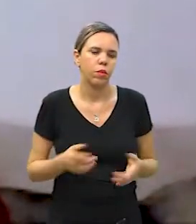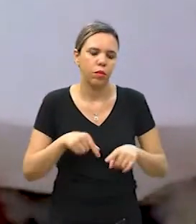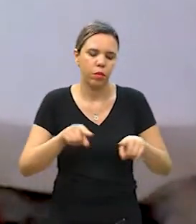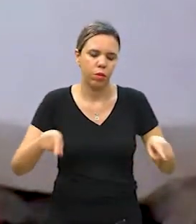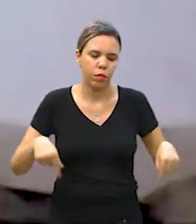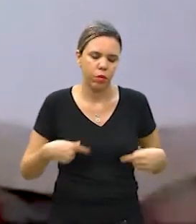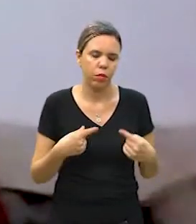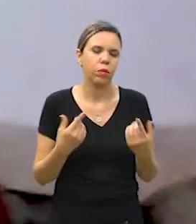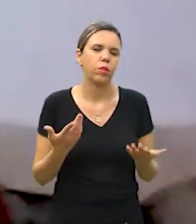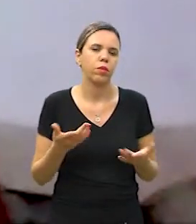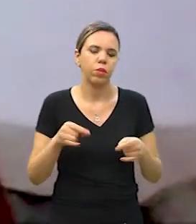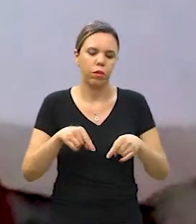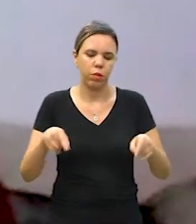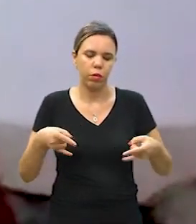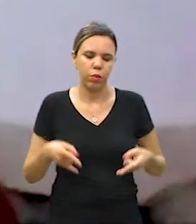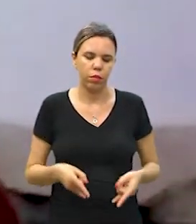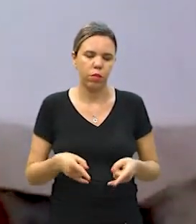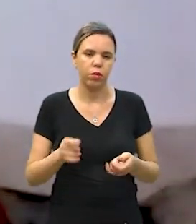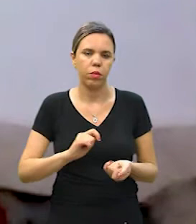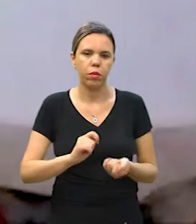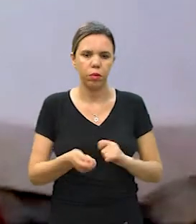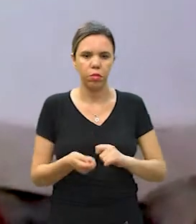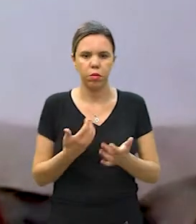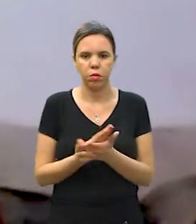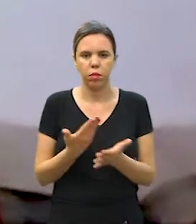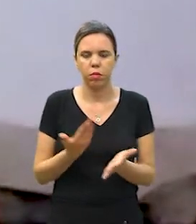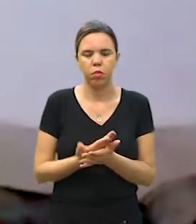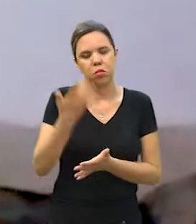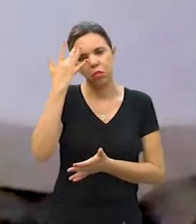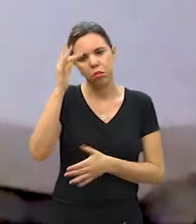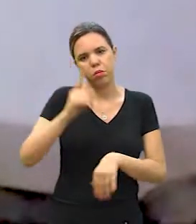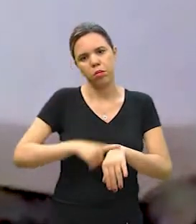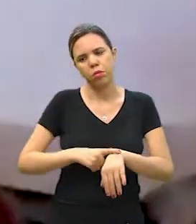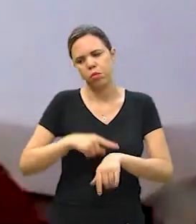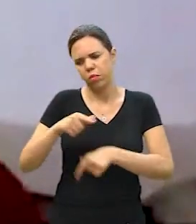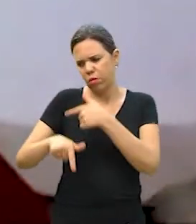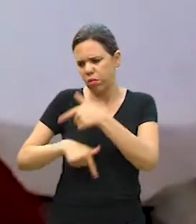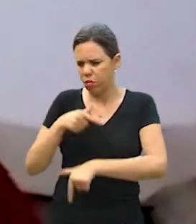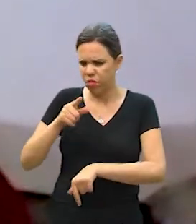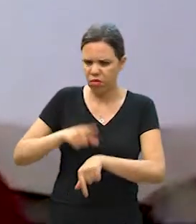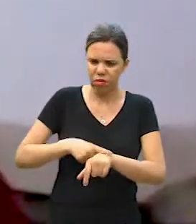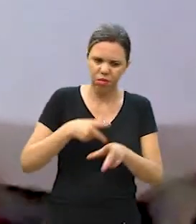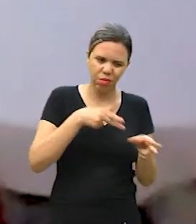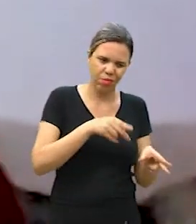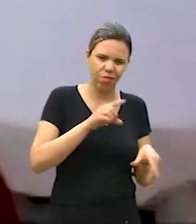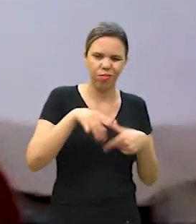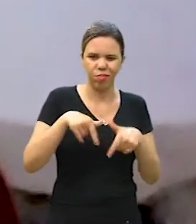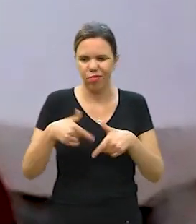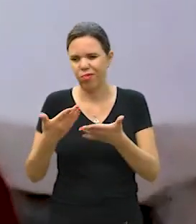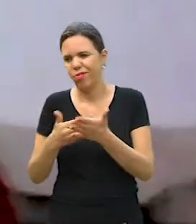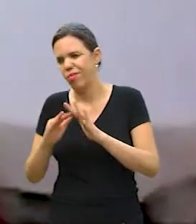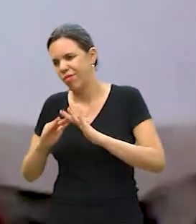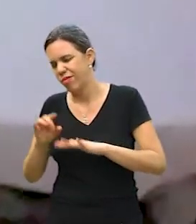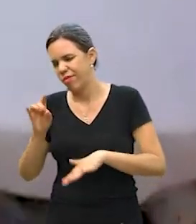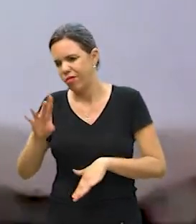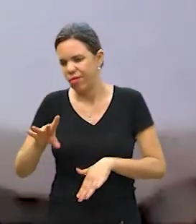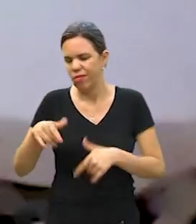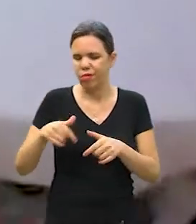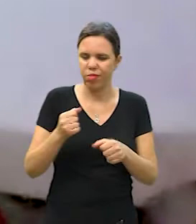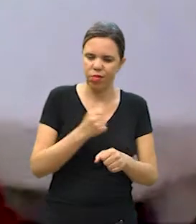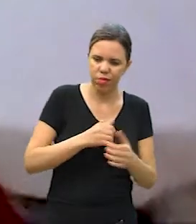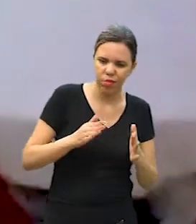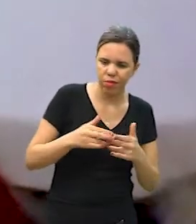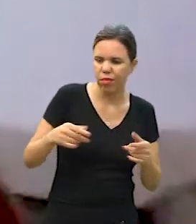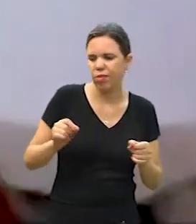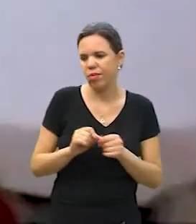nossa sala, o nosso quarto virou sala de aula. A gente não sabia a hora que estava trabalhando, só trabalhando na escola ou trabalhando